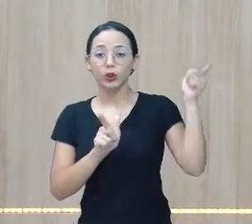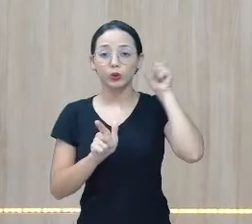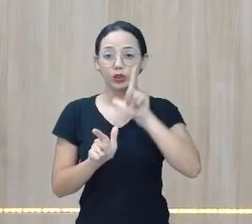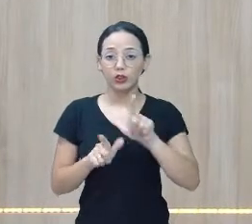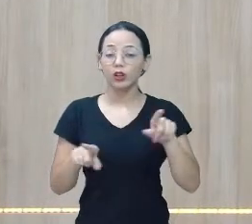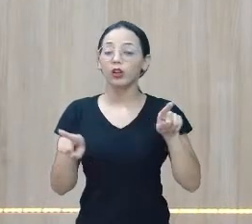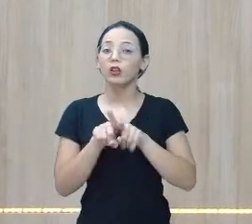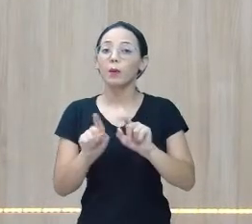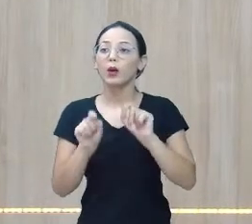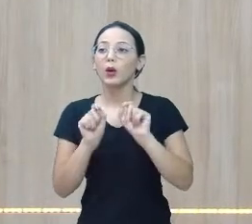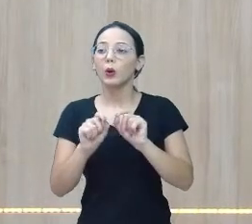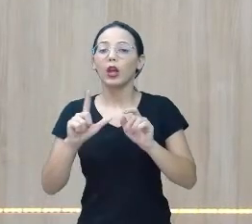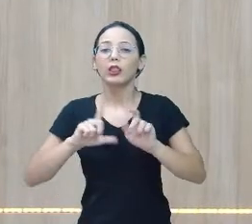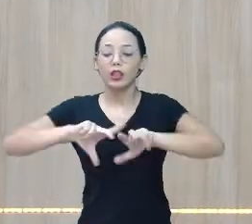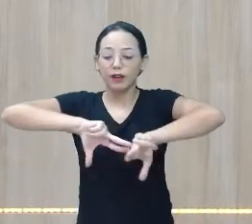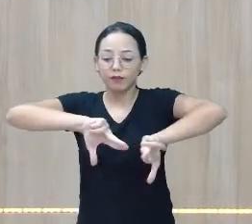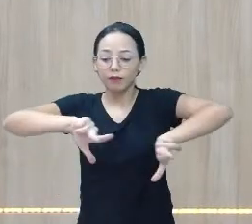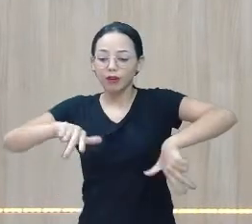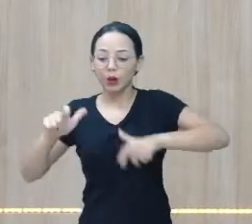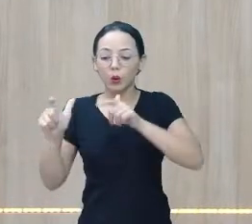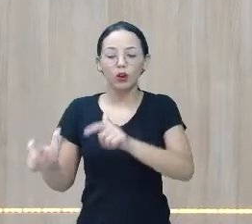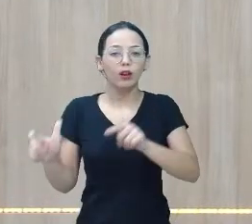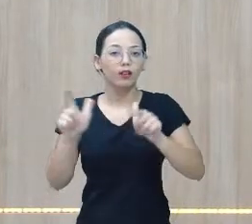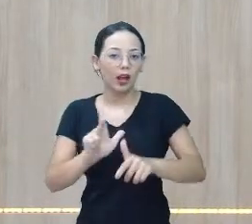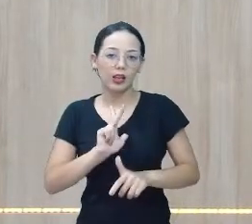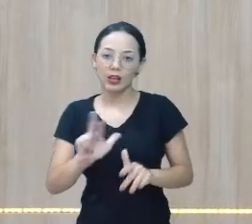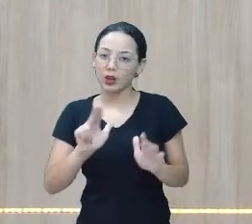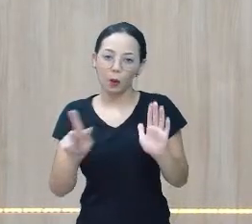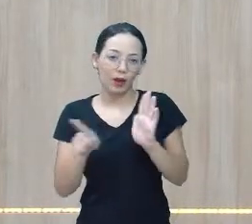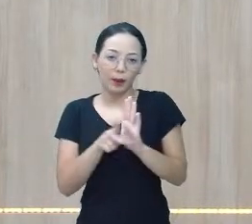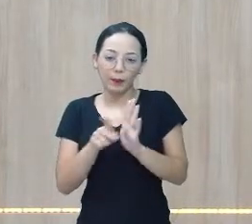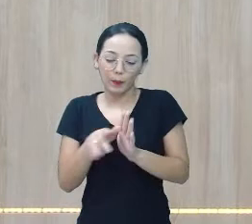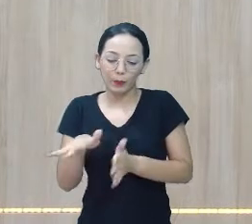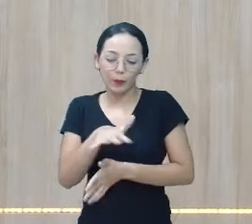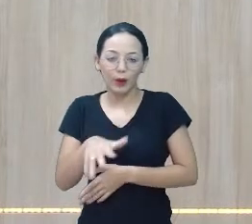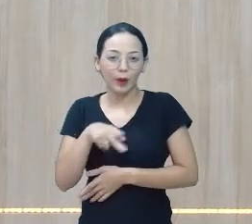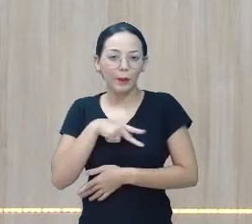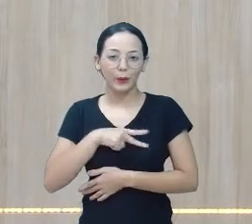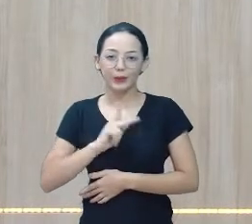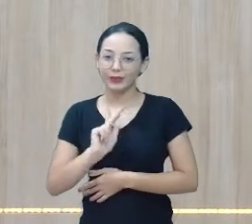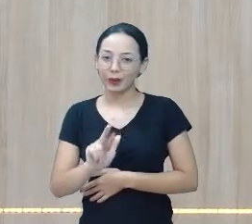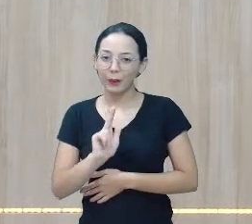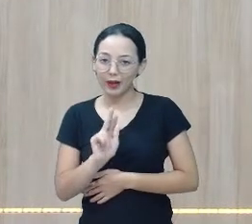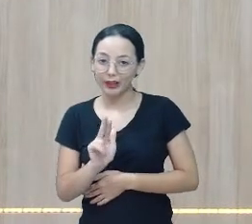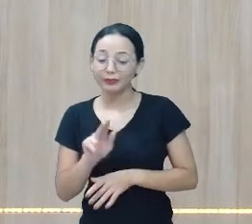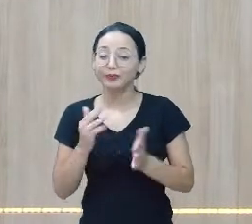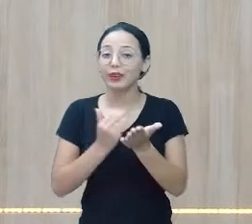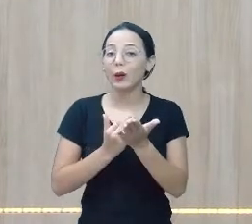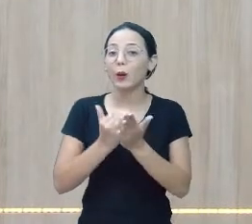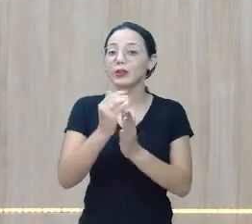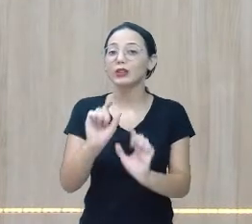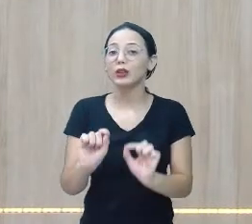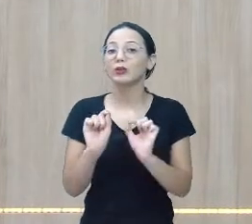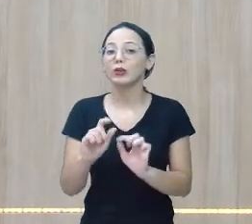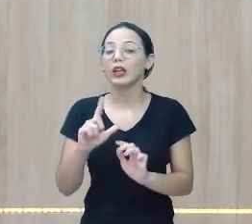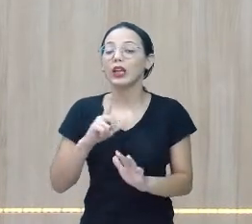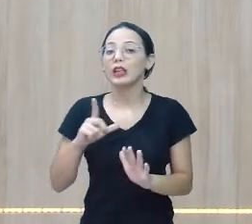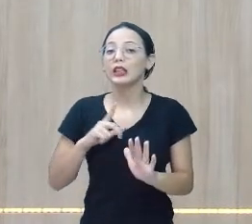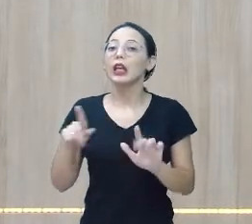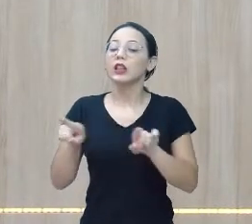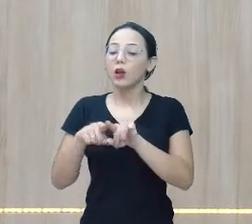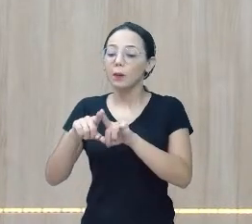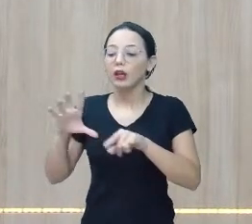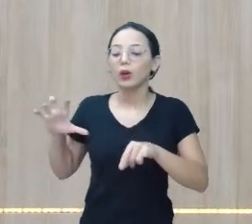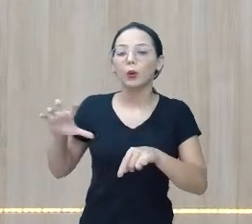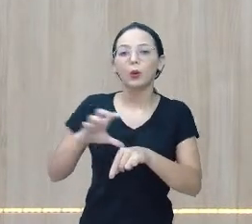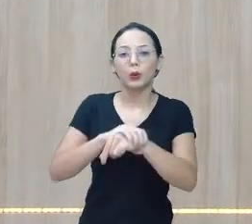anexava vários territórios que não pertenciam ao seu território original e passava a exercer o poder também